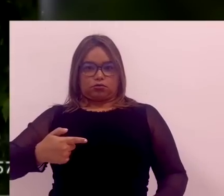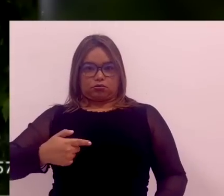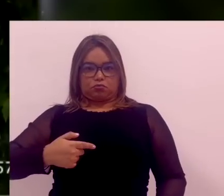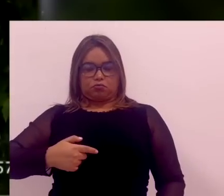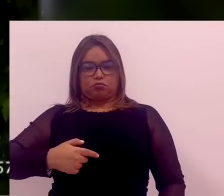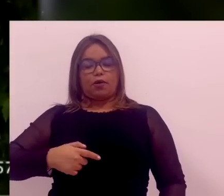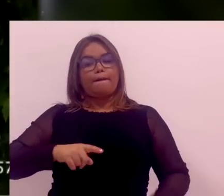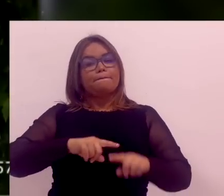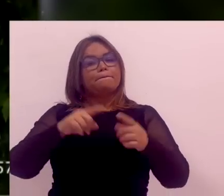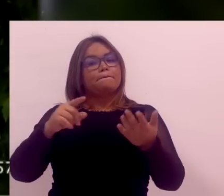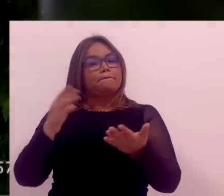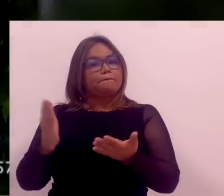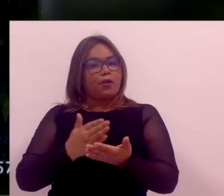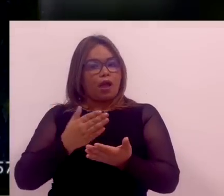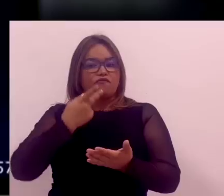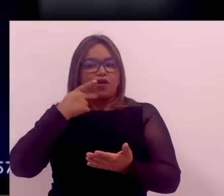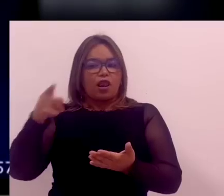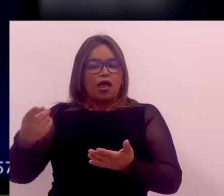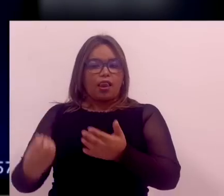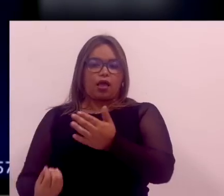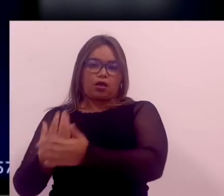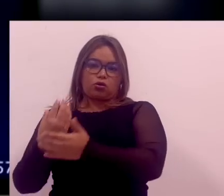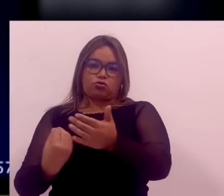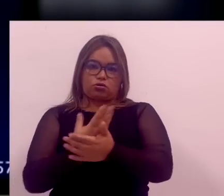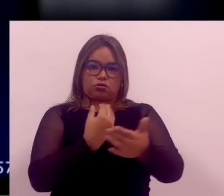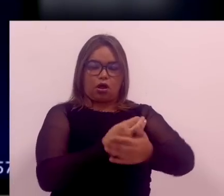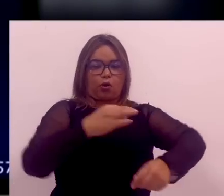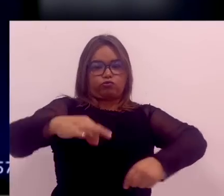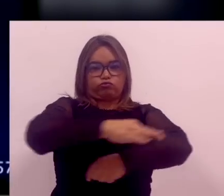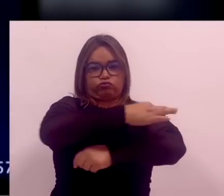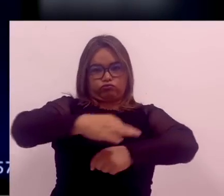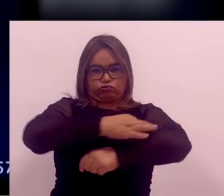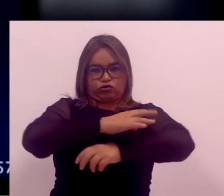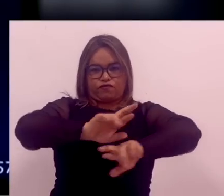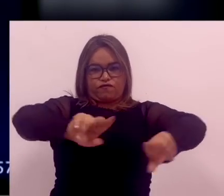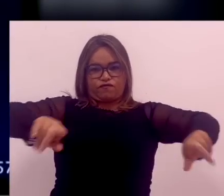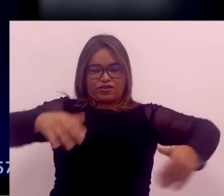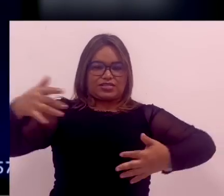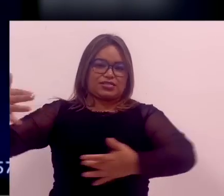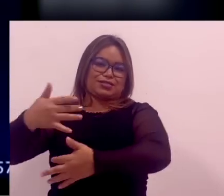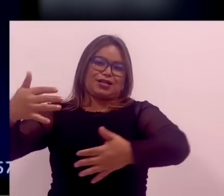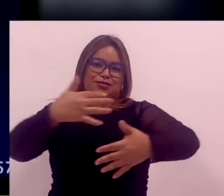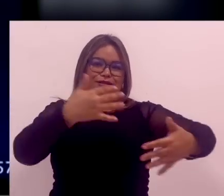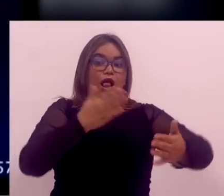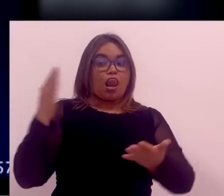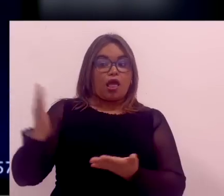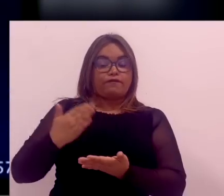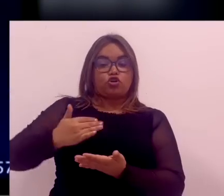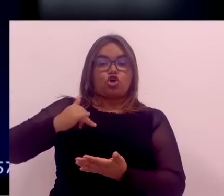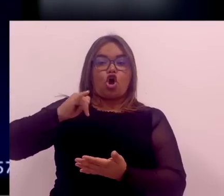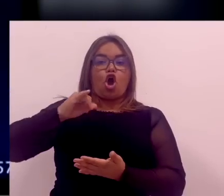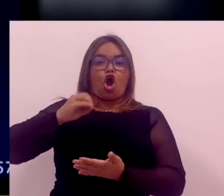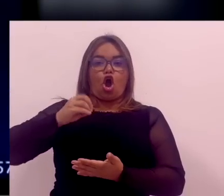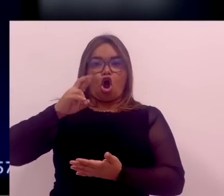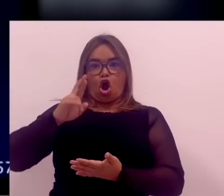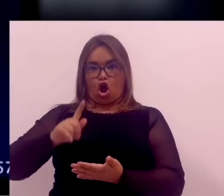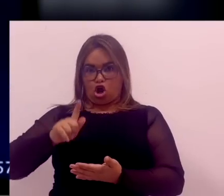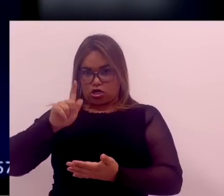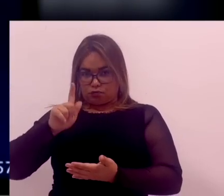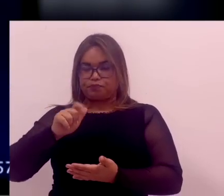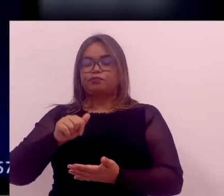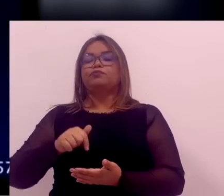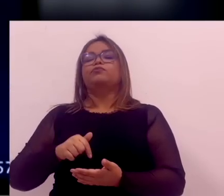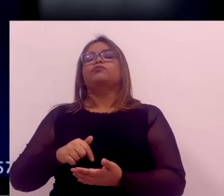Nas Escrituras, ele é o arquiteto de muitas cidades. No manuscrito de York, nós encontramos, ao construir a